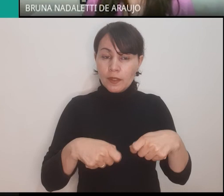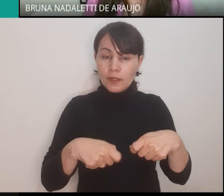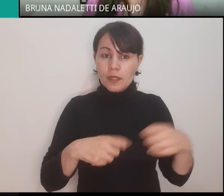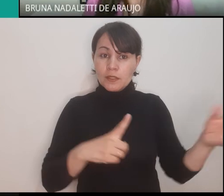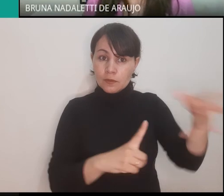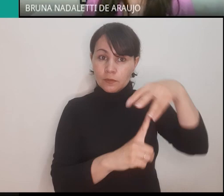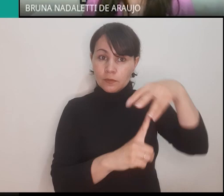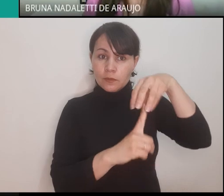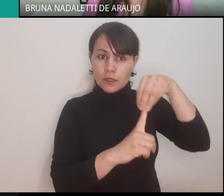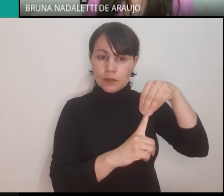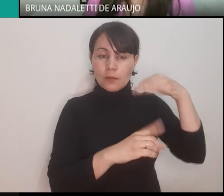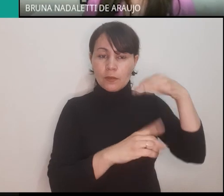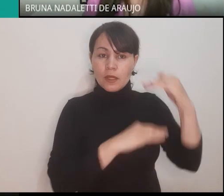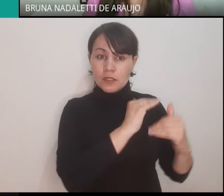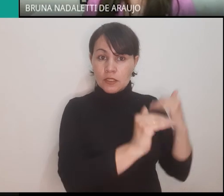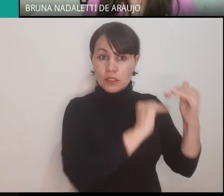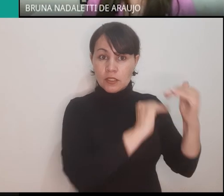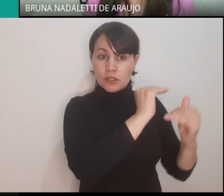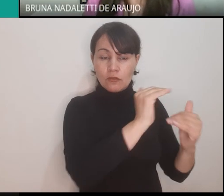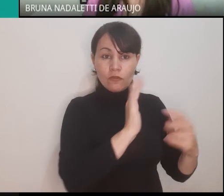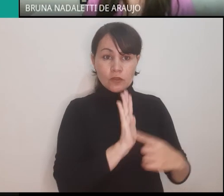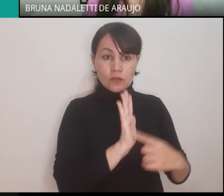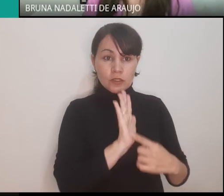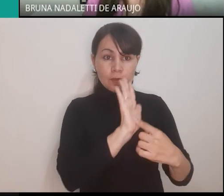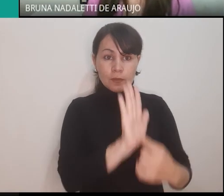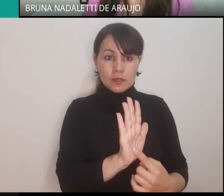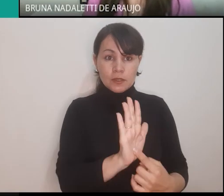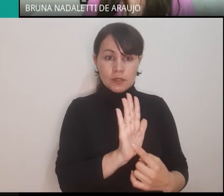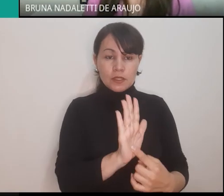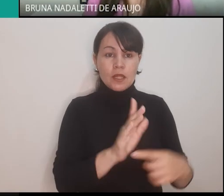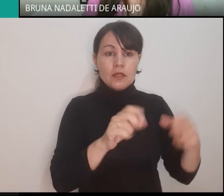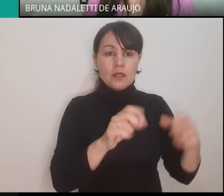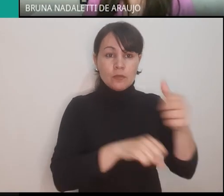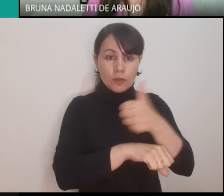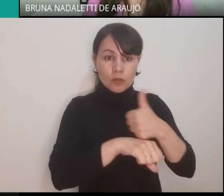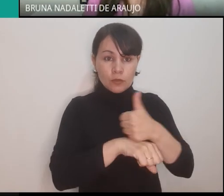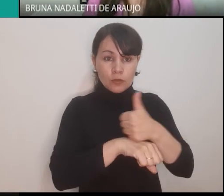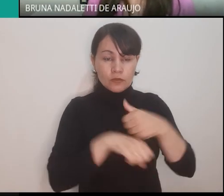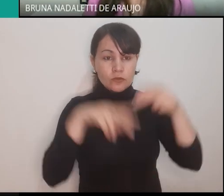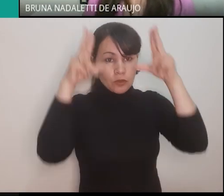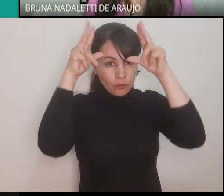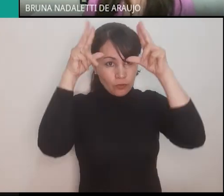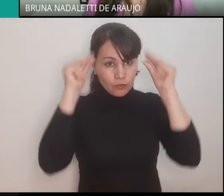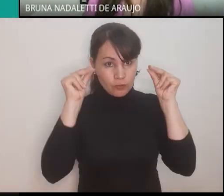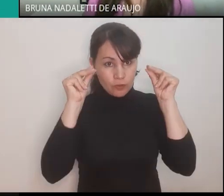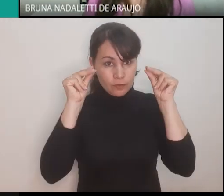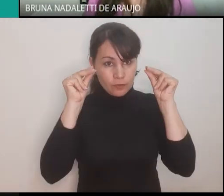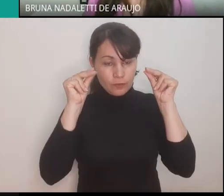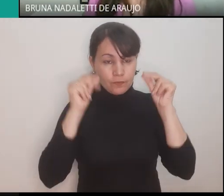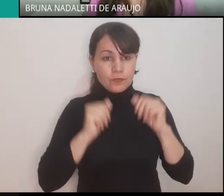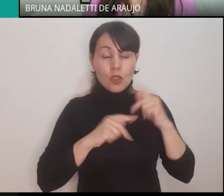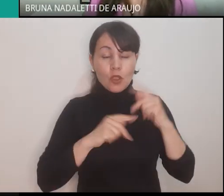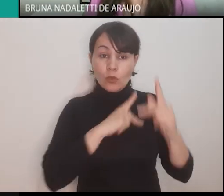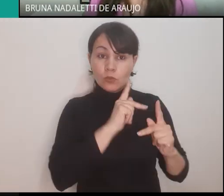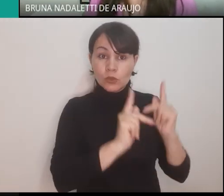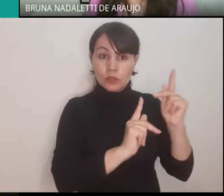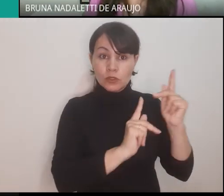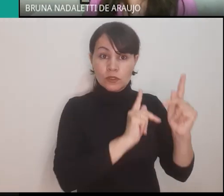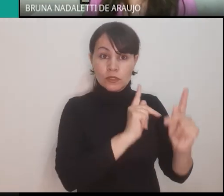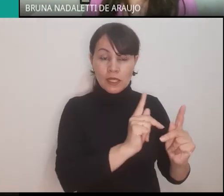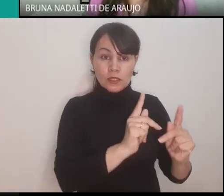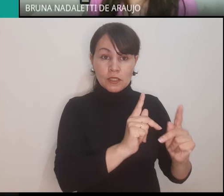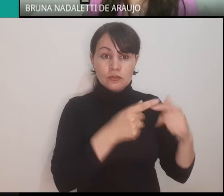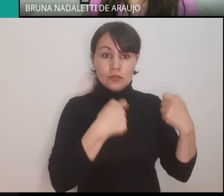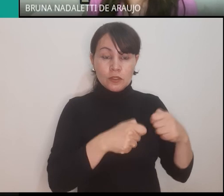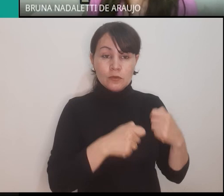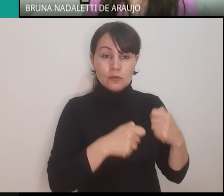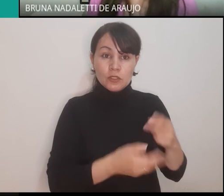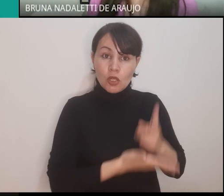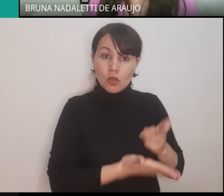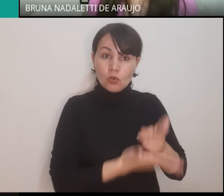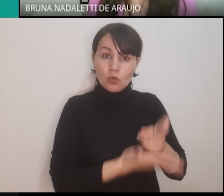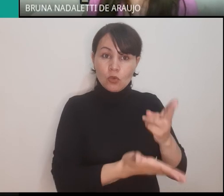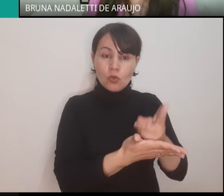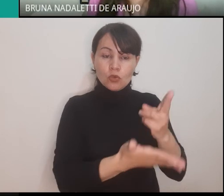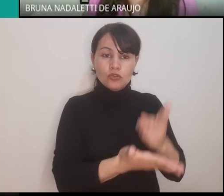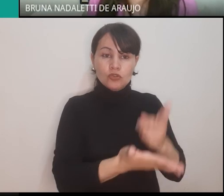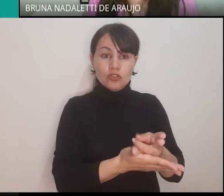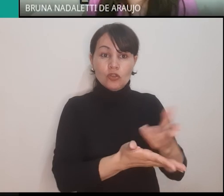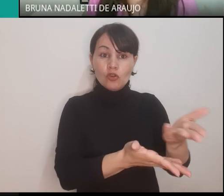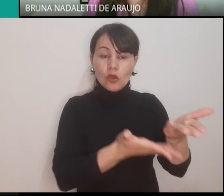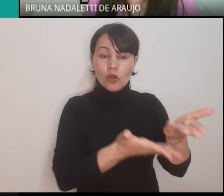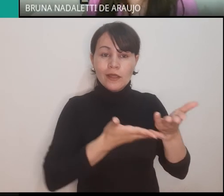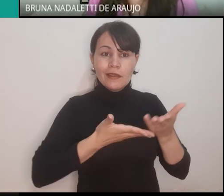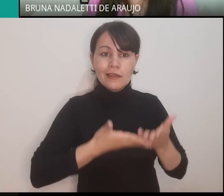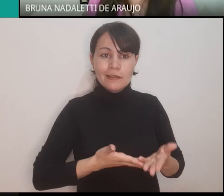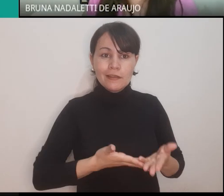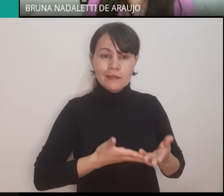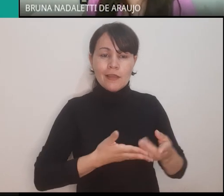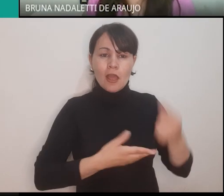serem desenvolvidas e apresentadas pelo profissional enfermeiro. Processo que deve ser contínuo e requer uma